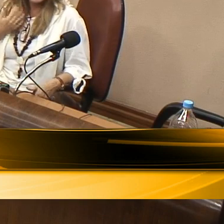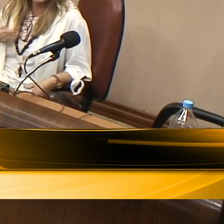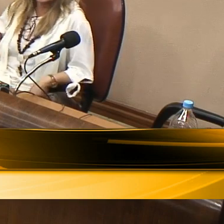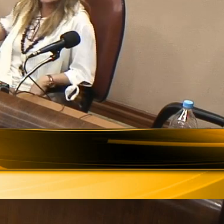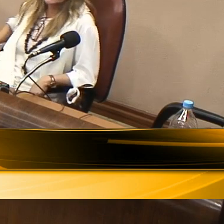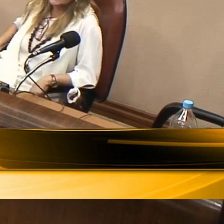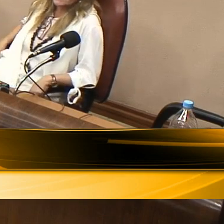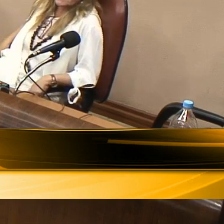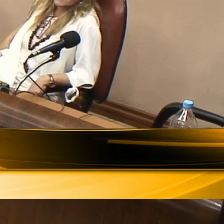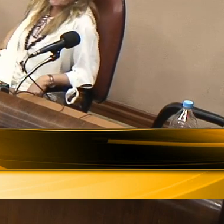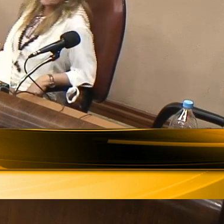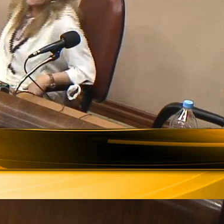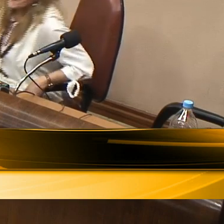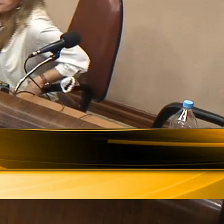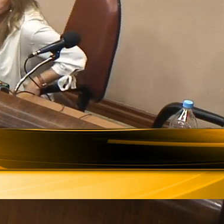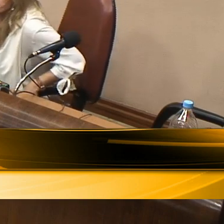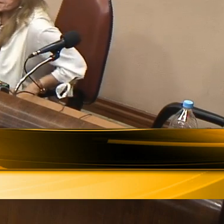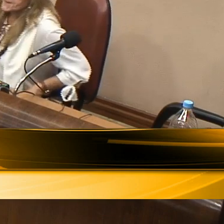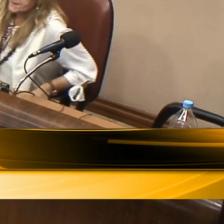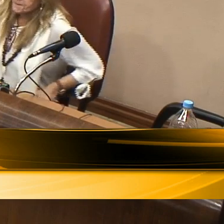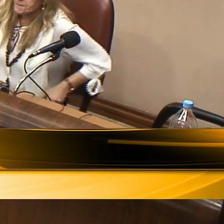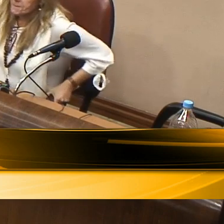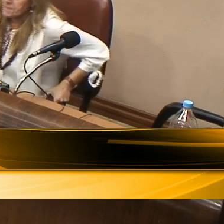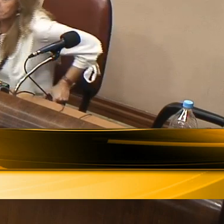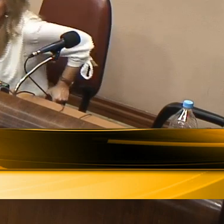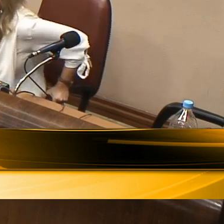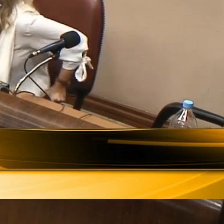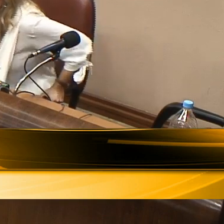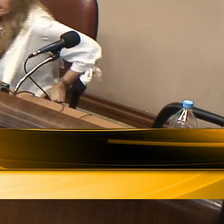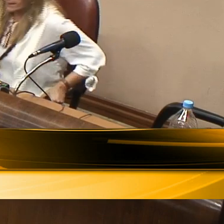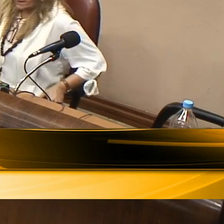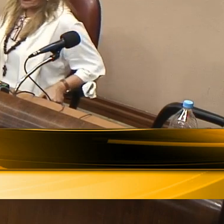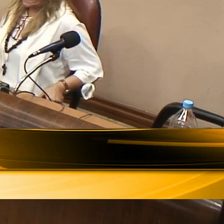De imediato, retomamos a leitura. Vereador Edson da Rosa.